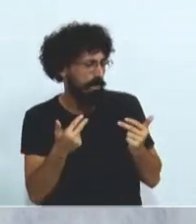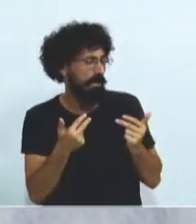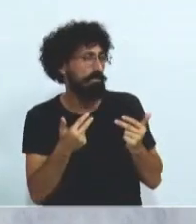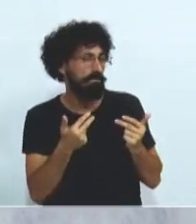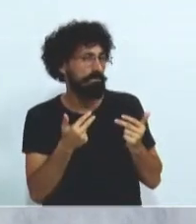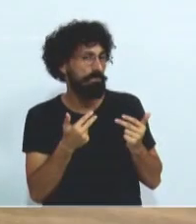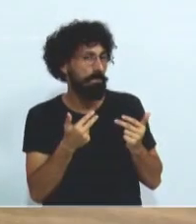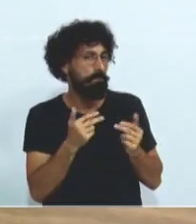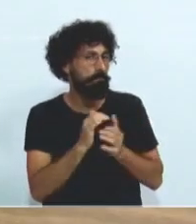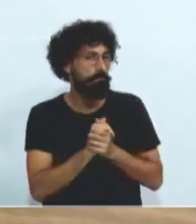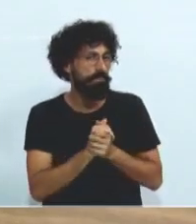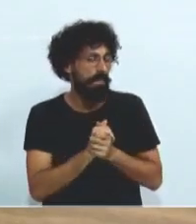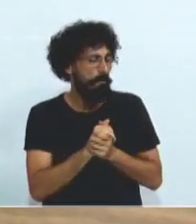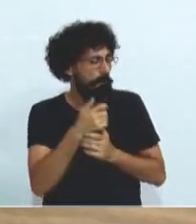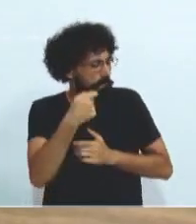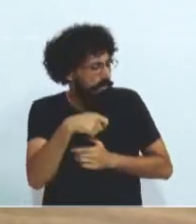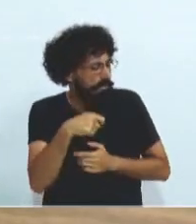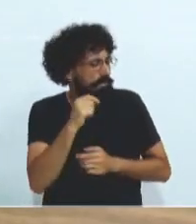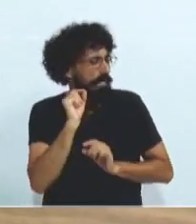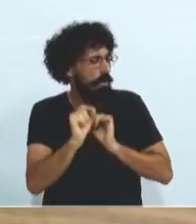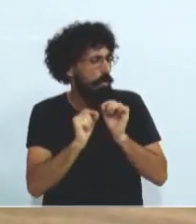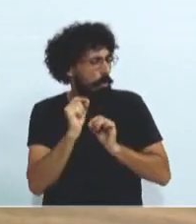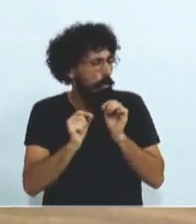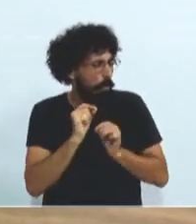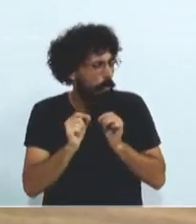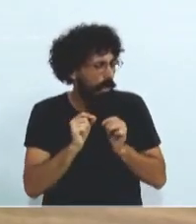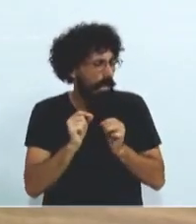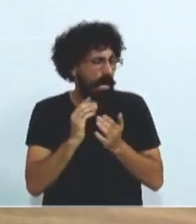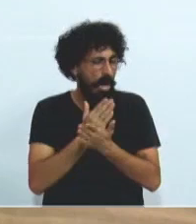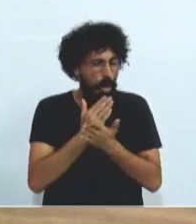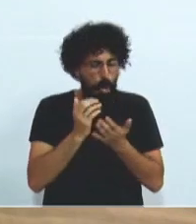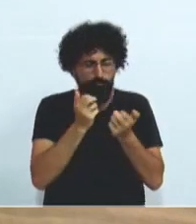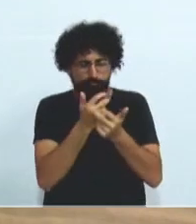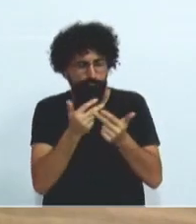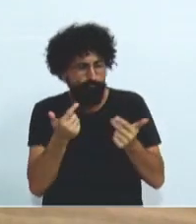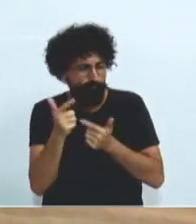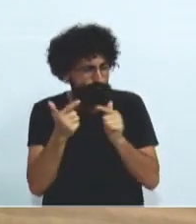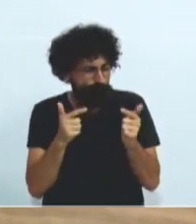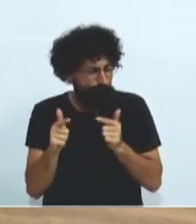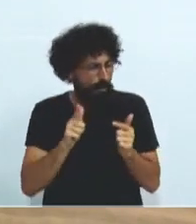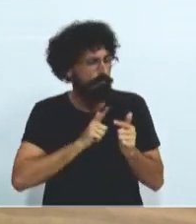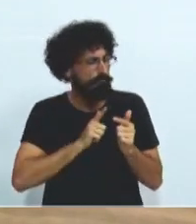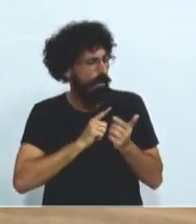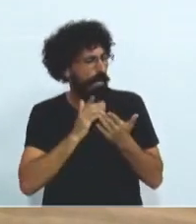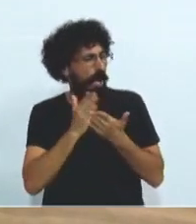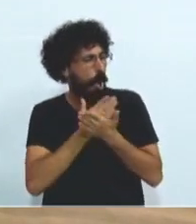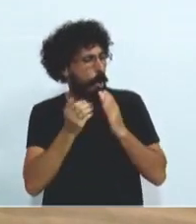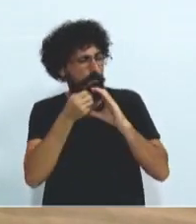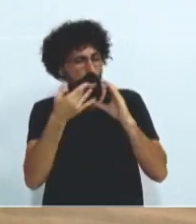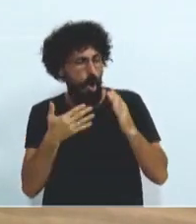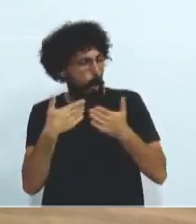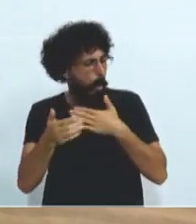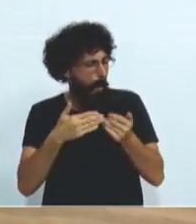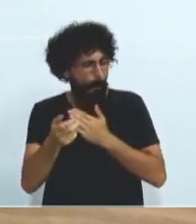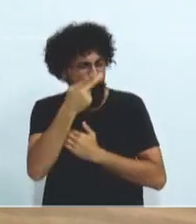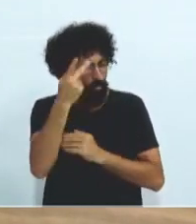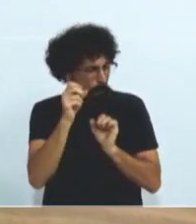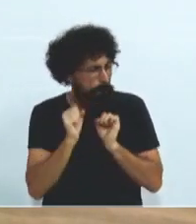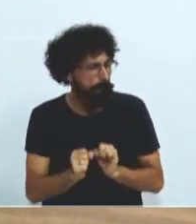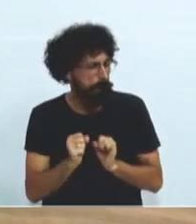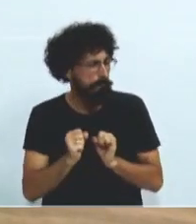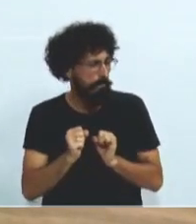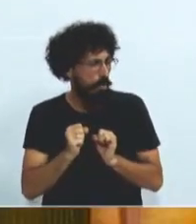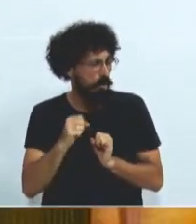critérios para sua doação, idade, estado de saúde, existem critérios, qualquer pessoa pode doar ou não.